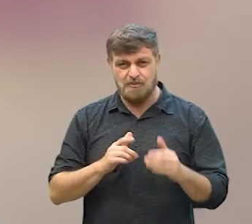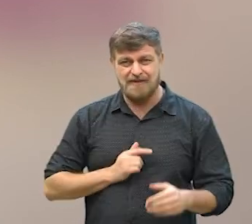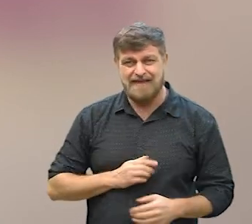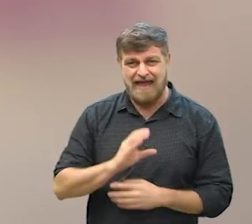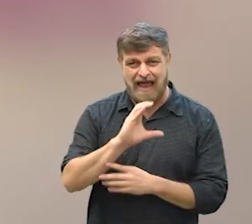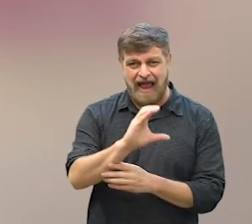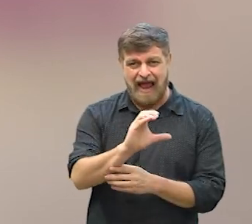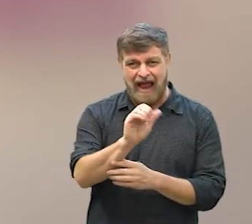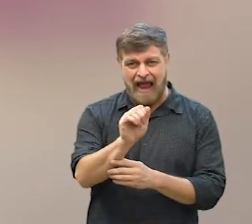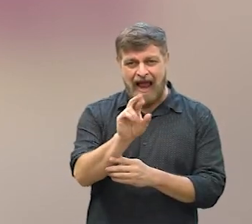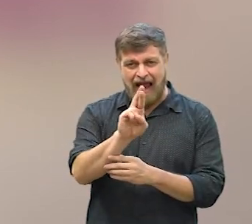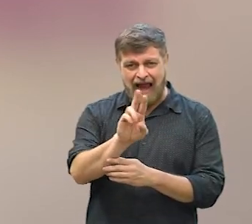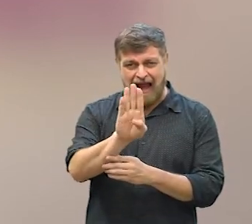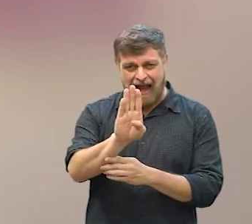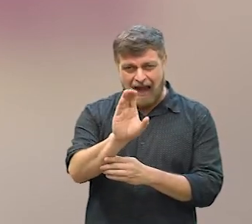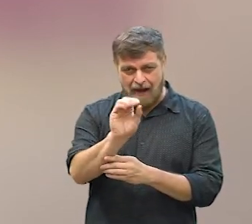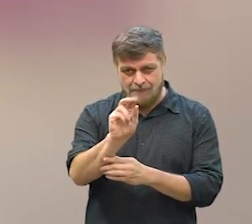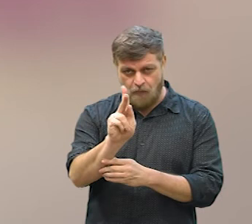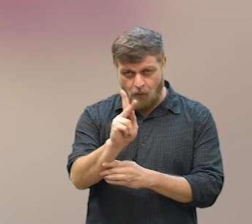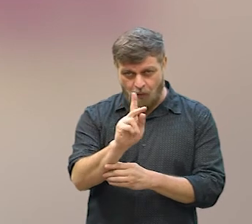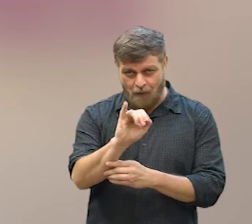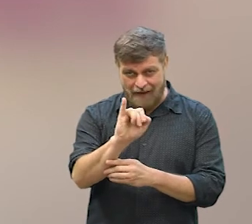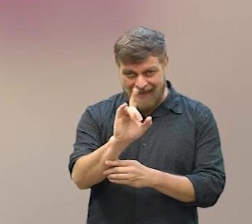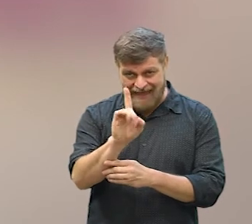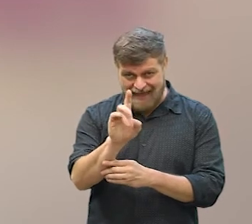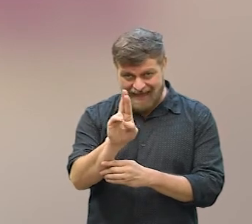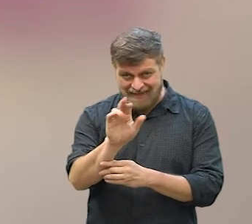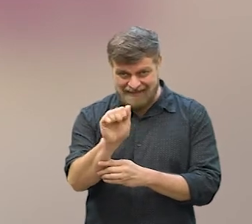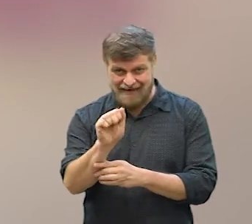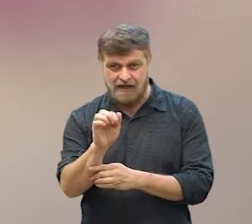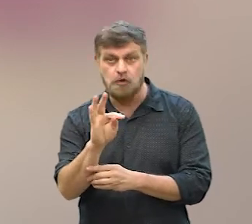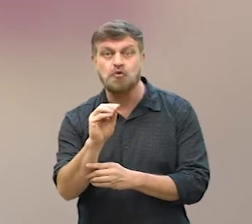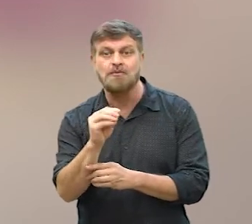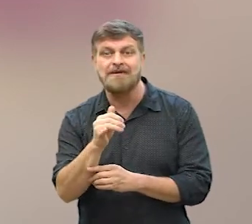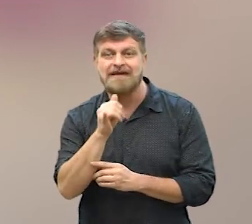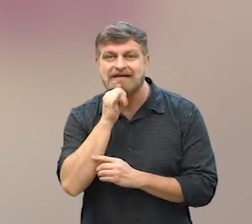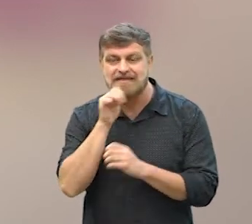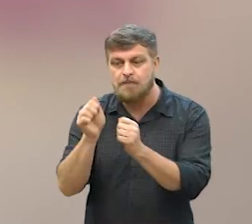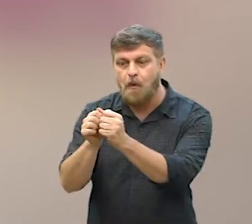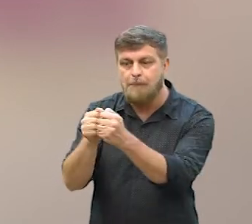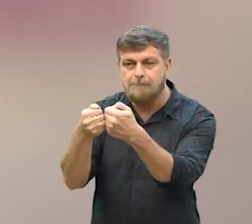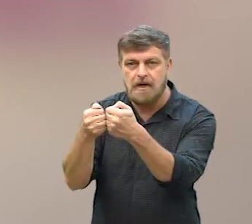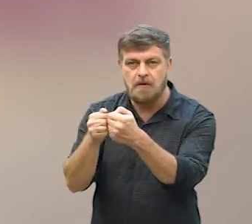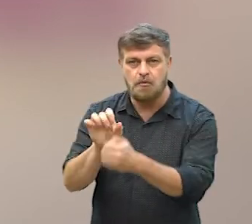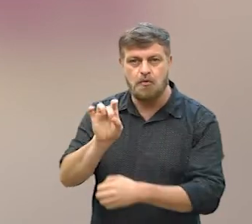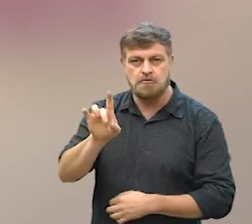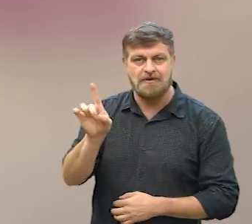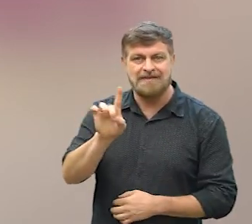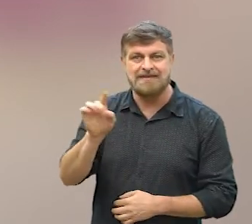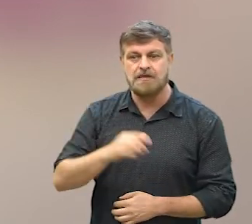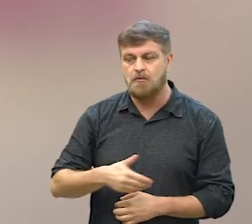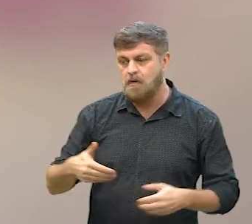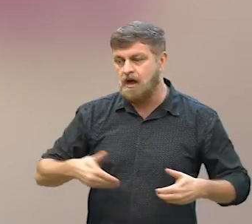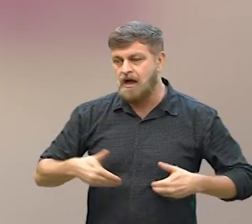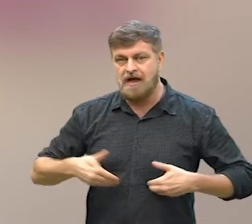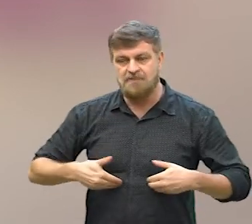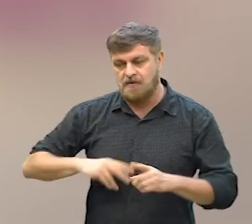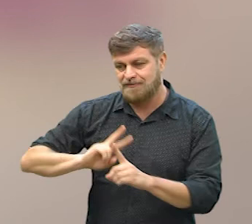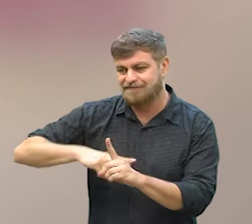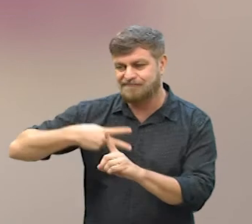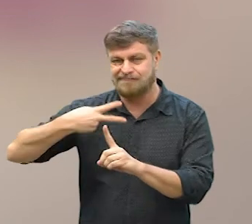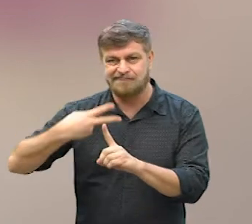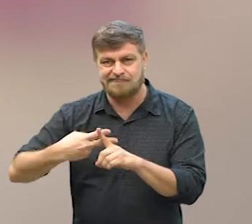não é para comer isolado, ou seja, eu vou comer um pão agora no meio da tarde apenas. Você vai sentir mais fome,